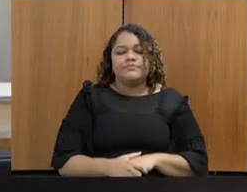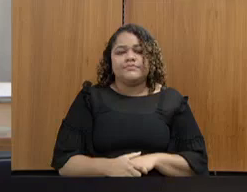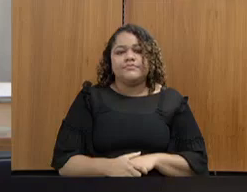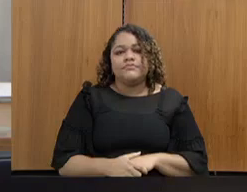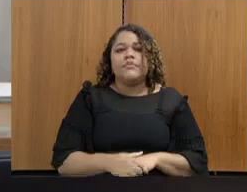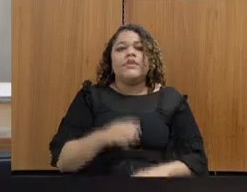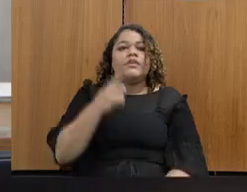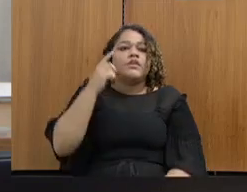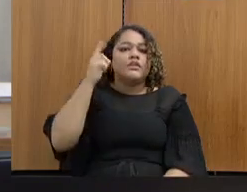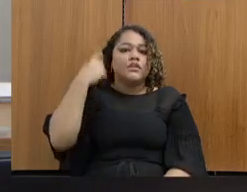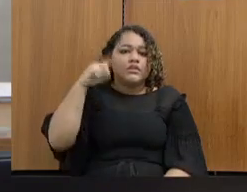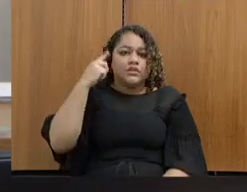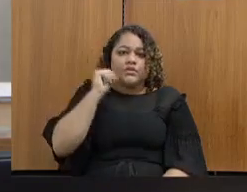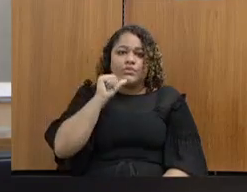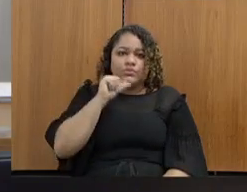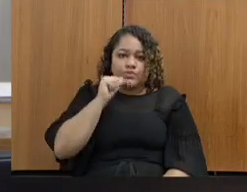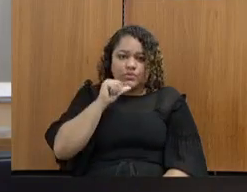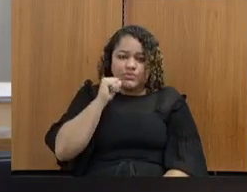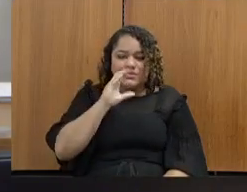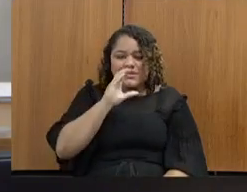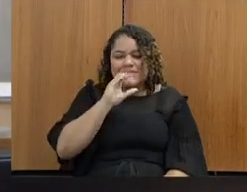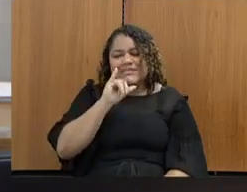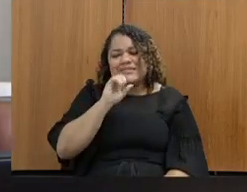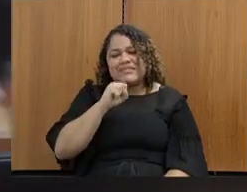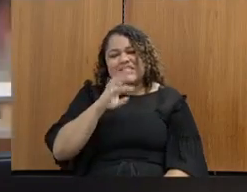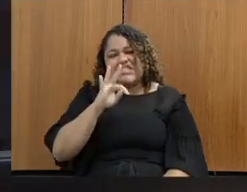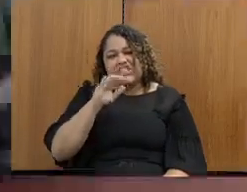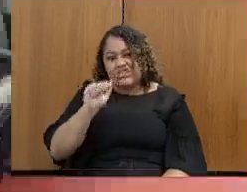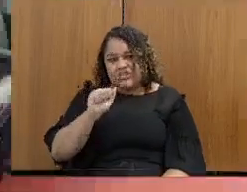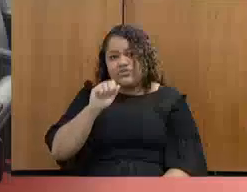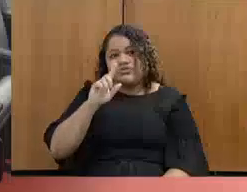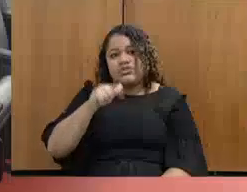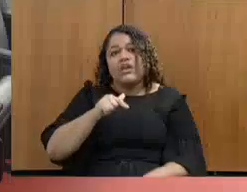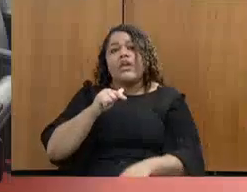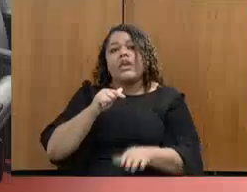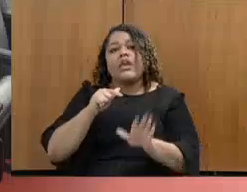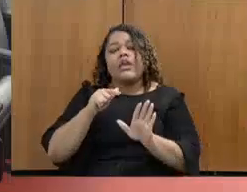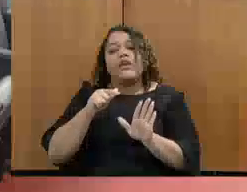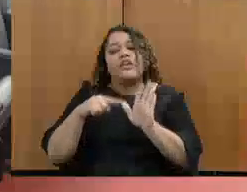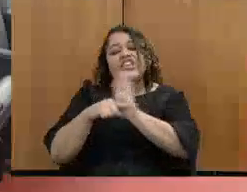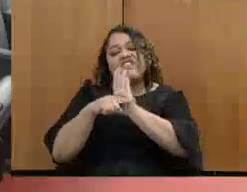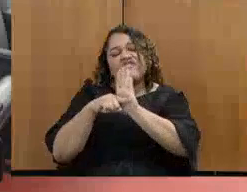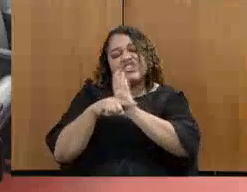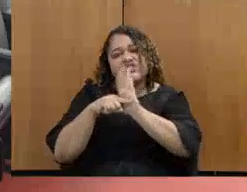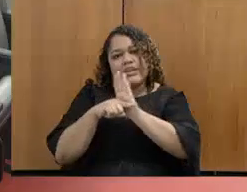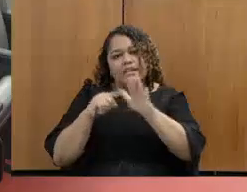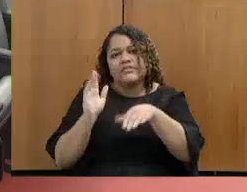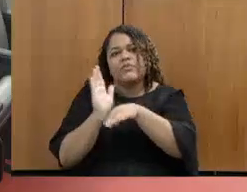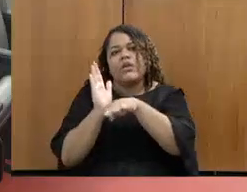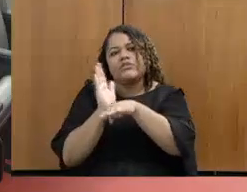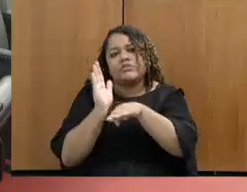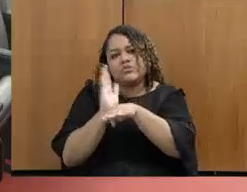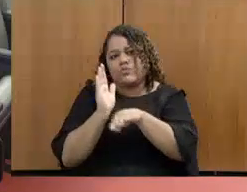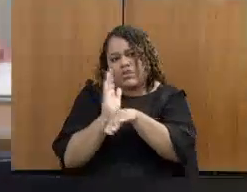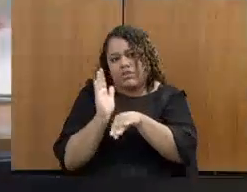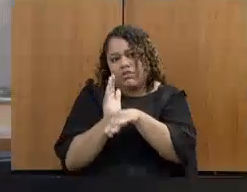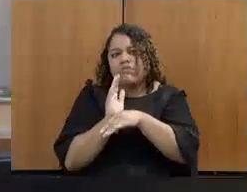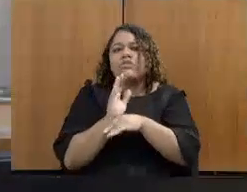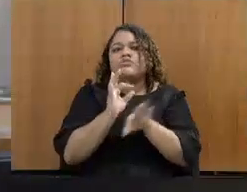Doutora Cíntia Macedo investigadora da assessoria de planejamento institucional